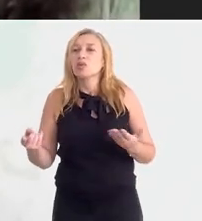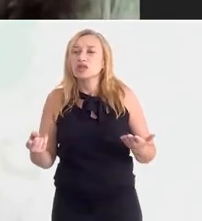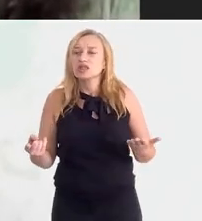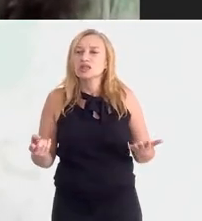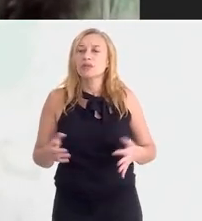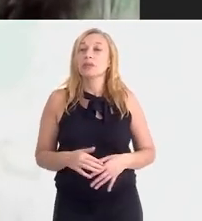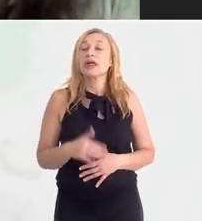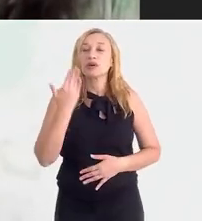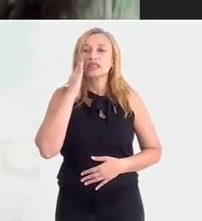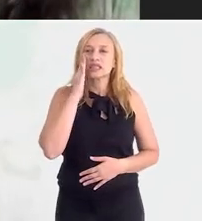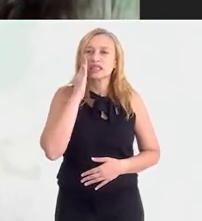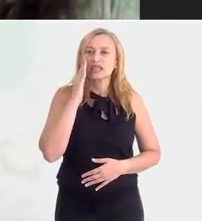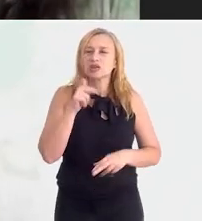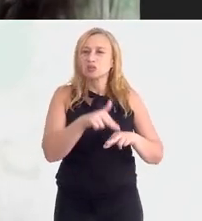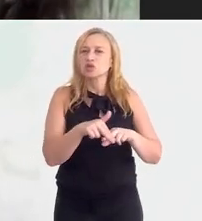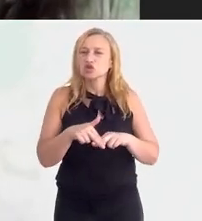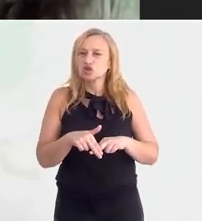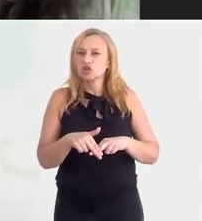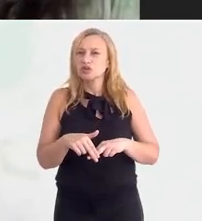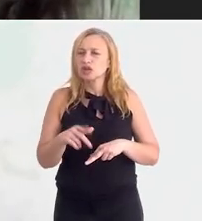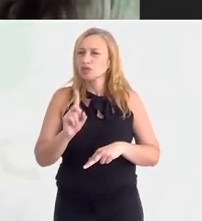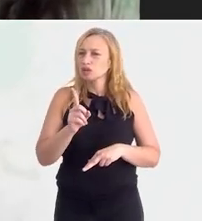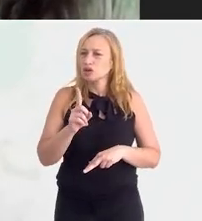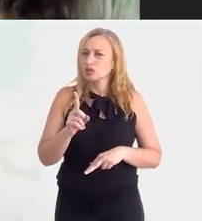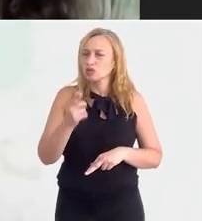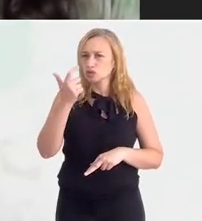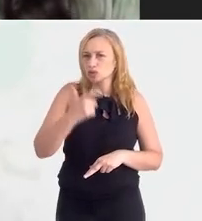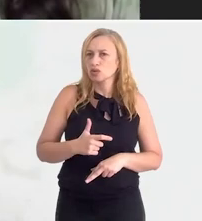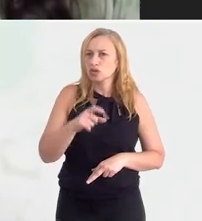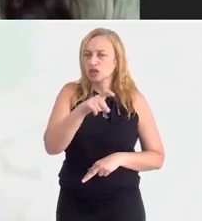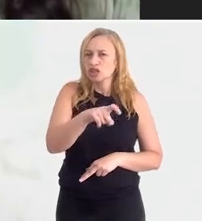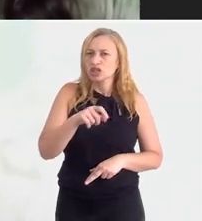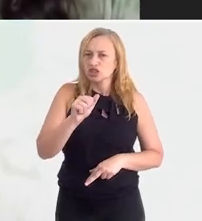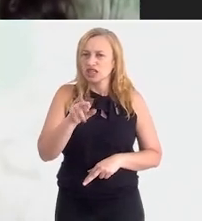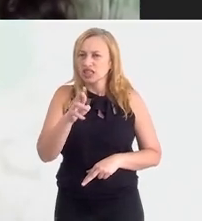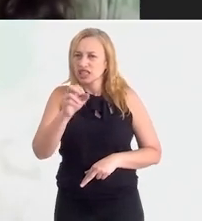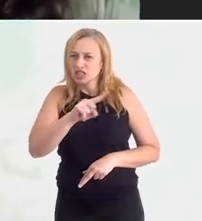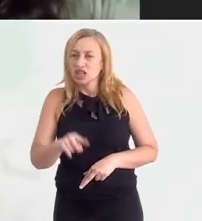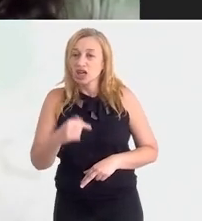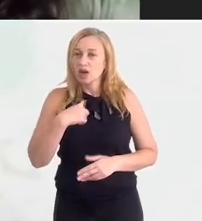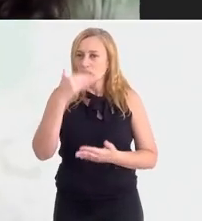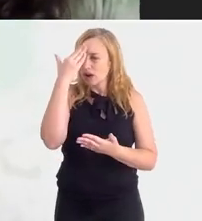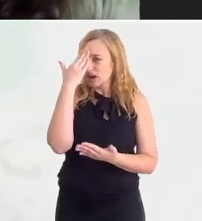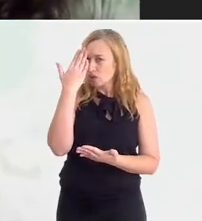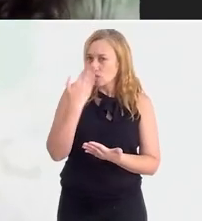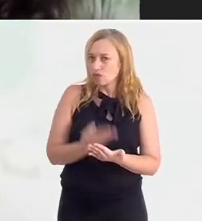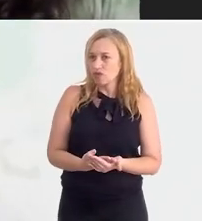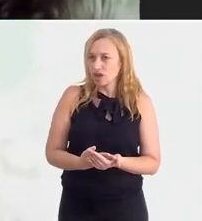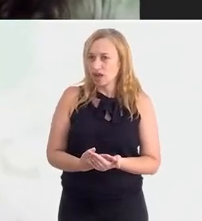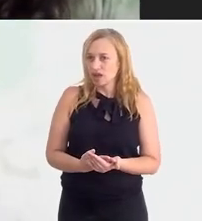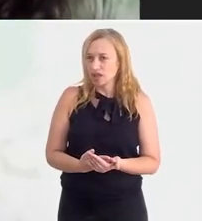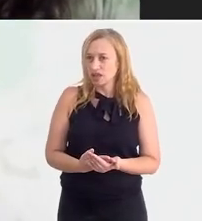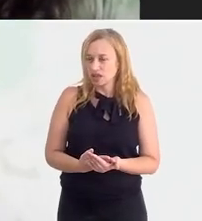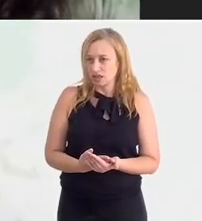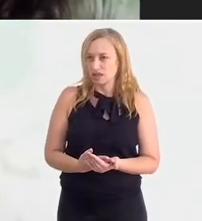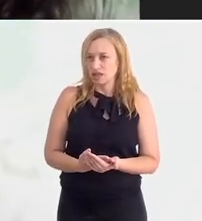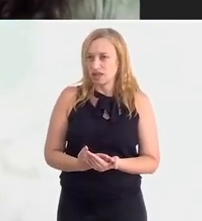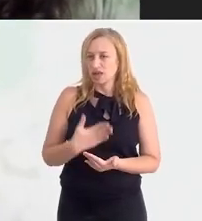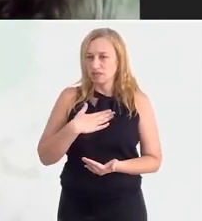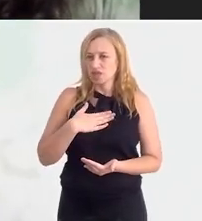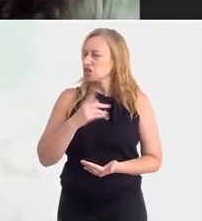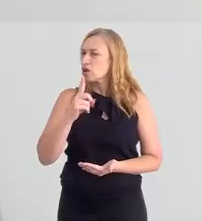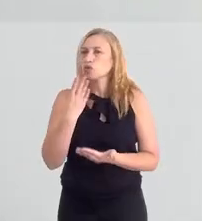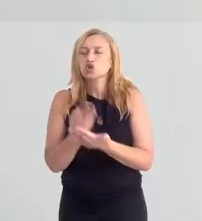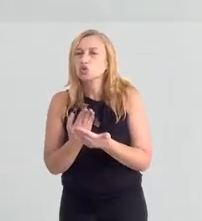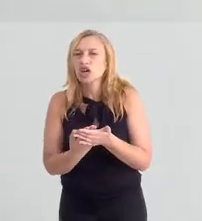É esse estalo? que eu compreendi que a razão pela qual eu não me tornei um xadrista é porque eu confiei no meu talento. Eu não estudei o